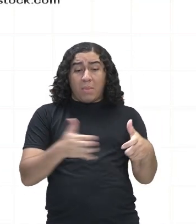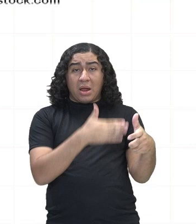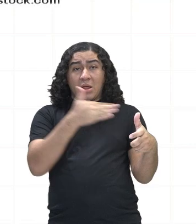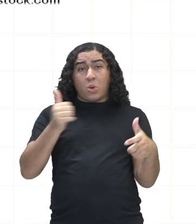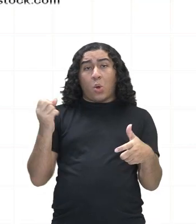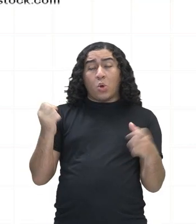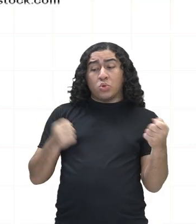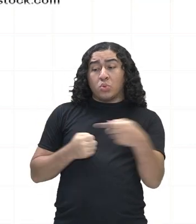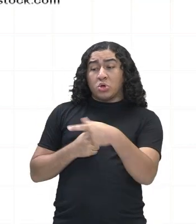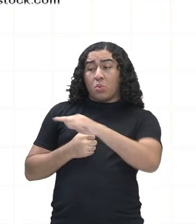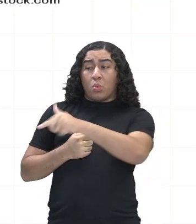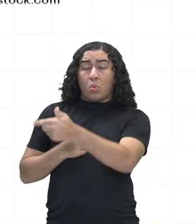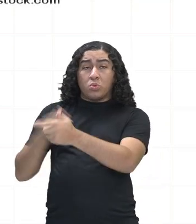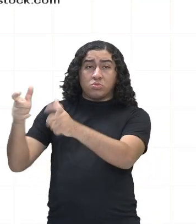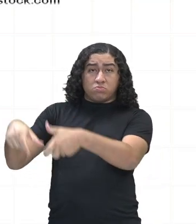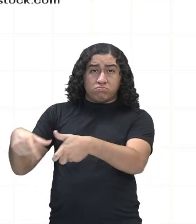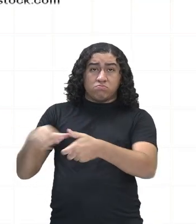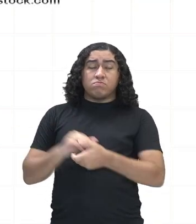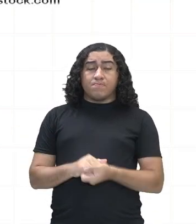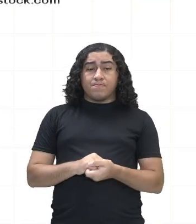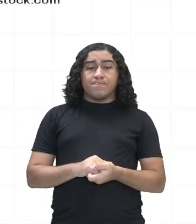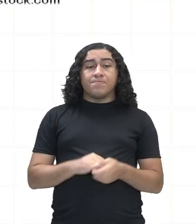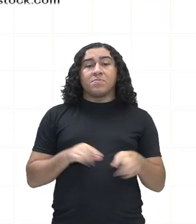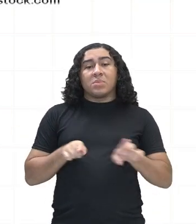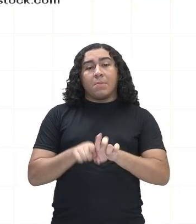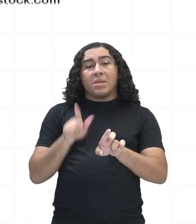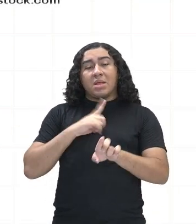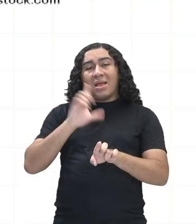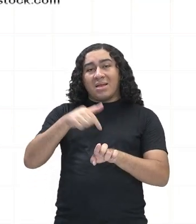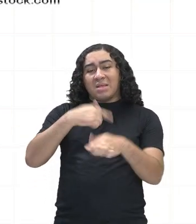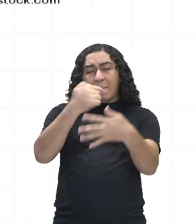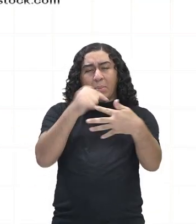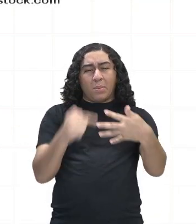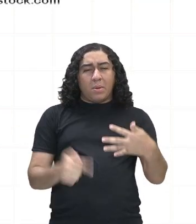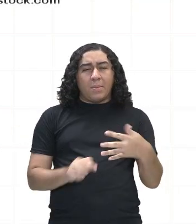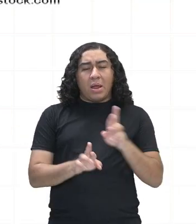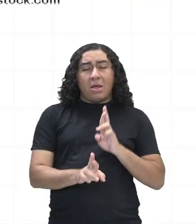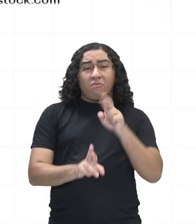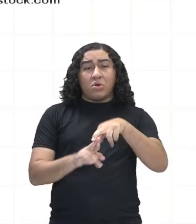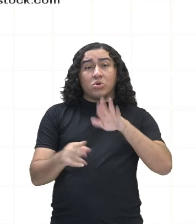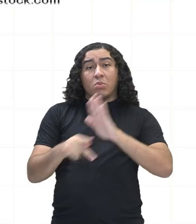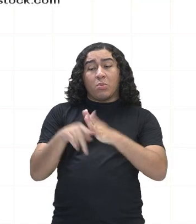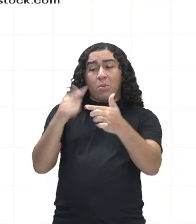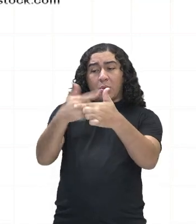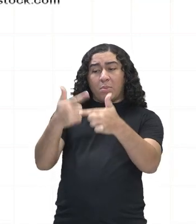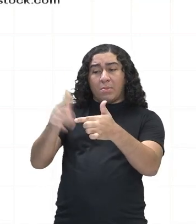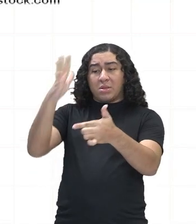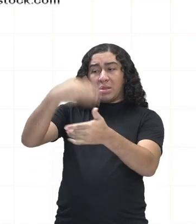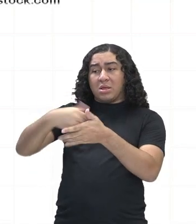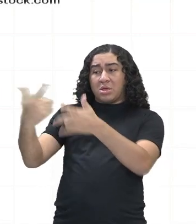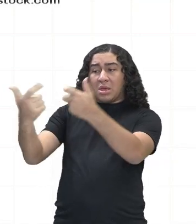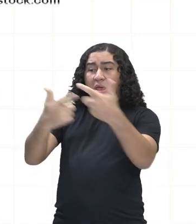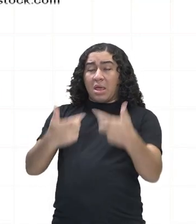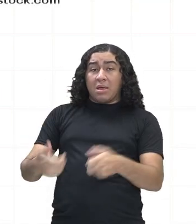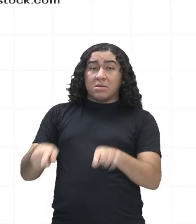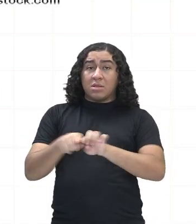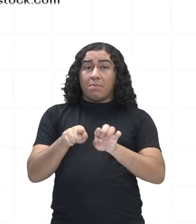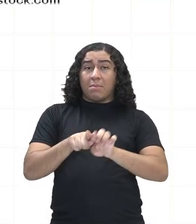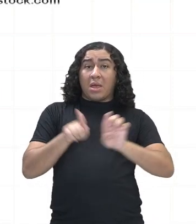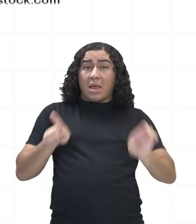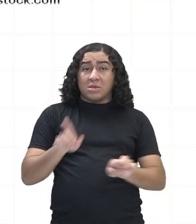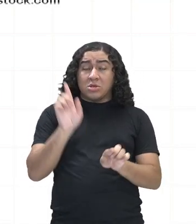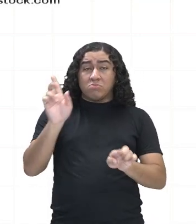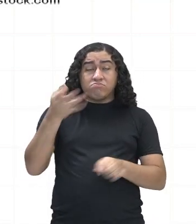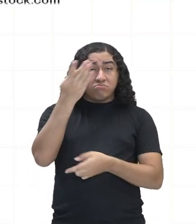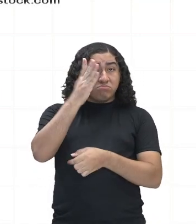do que o que ele já vive, né? Mas também existem esses motivos aí relacionados a conflitos internos, guerras. Aqui na realidade brasileira, pessoal, a